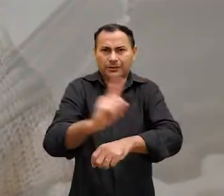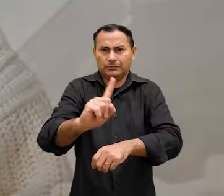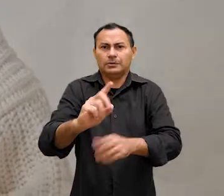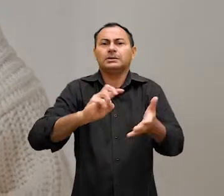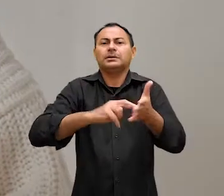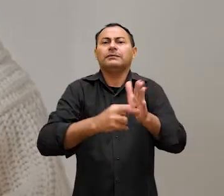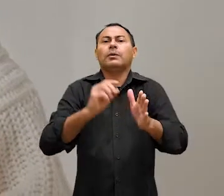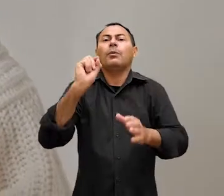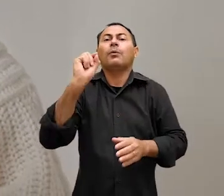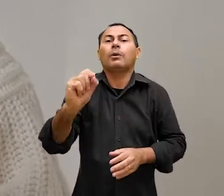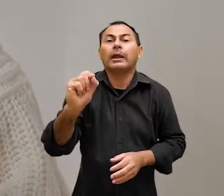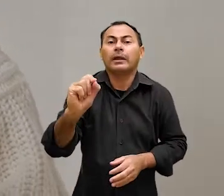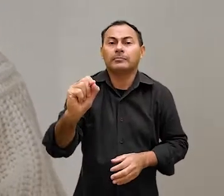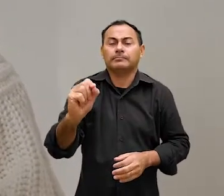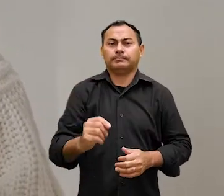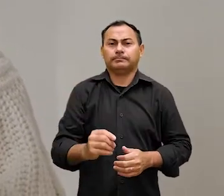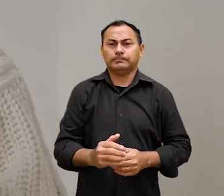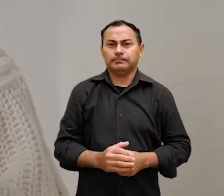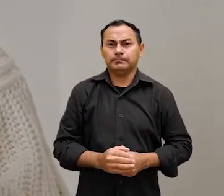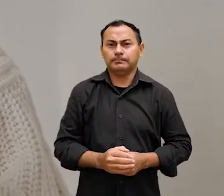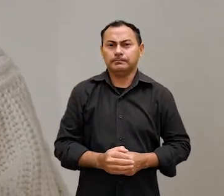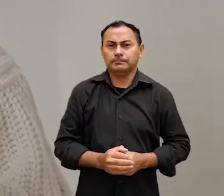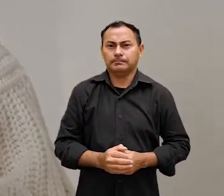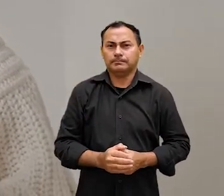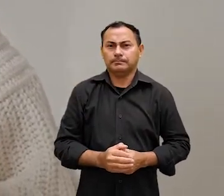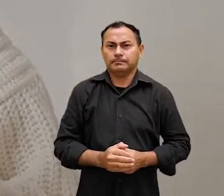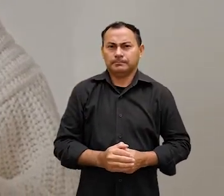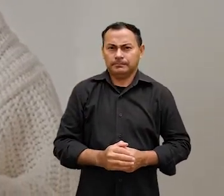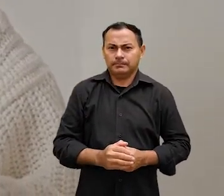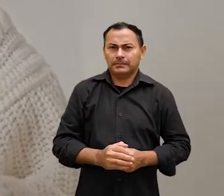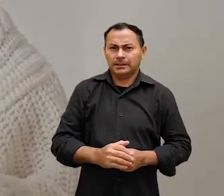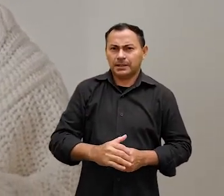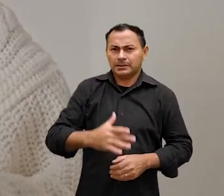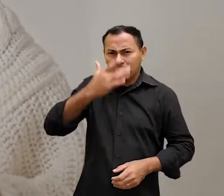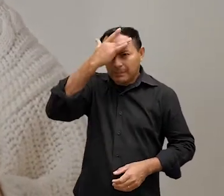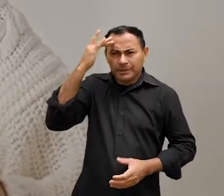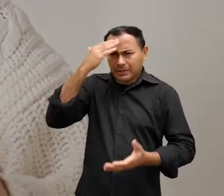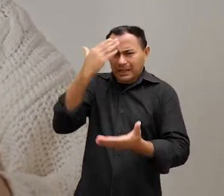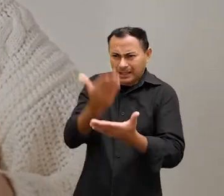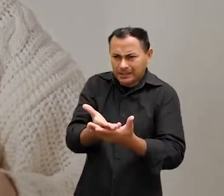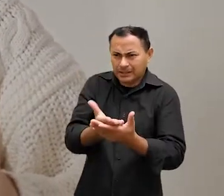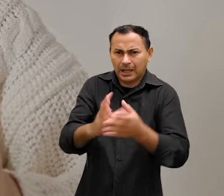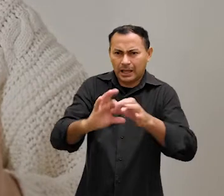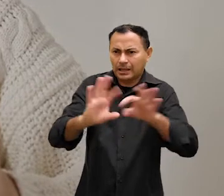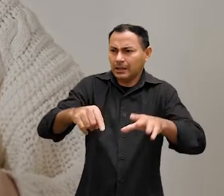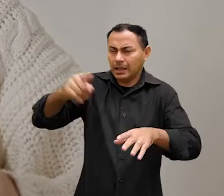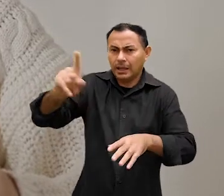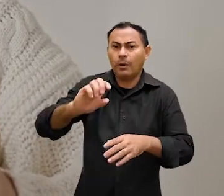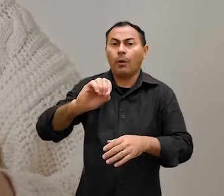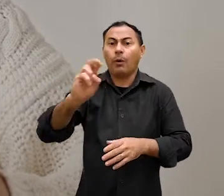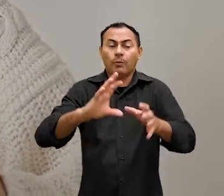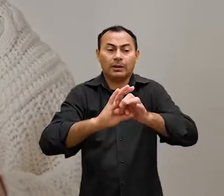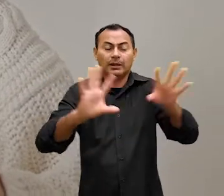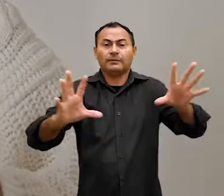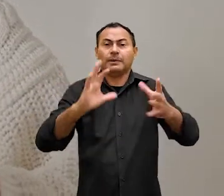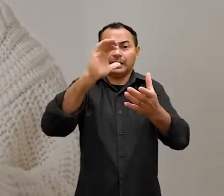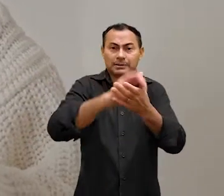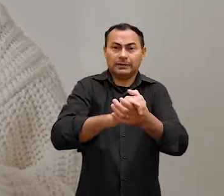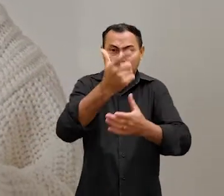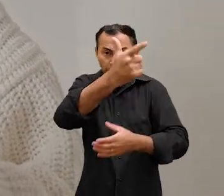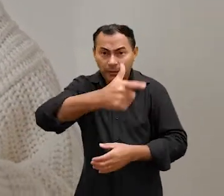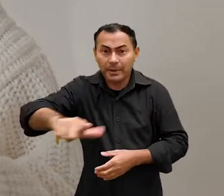que isso quer dizer? Será que isso significa que o crente é livre para deixar a pessoa ir? Ou livre para se